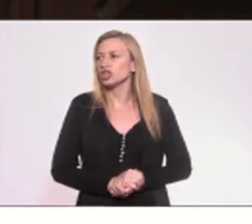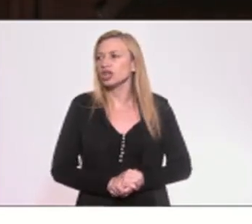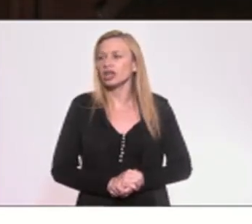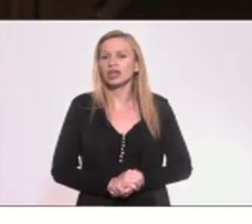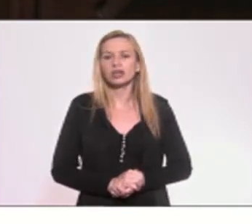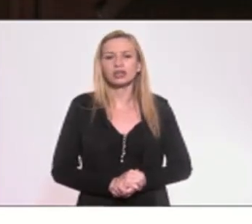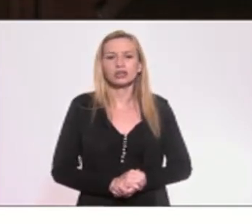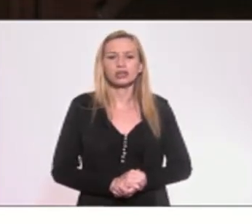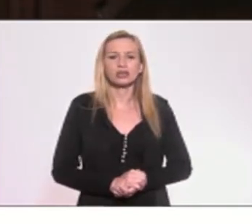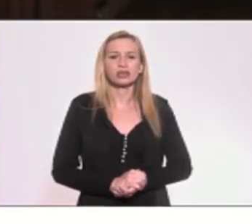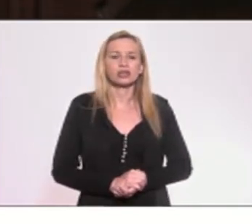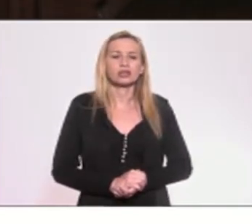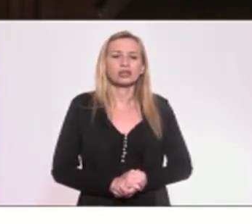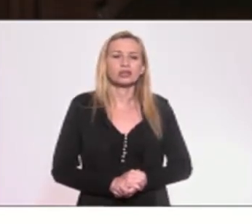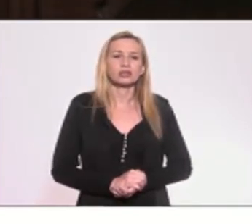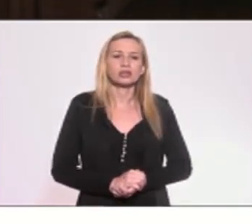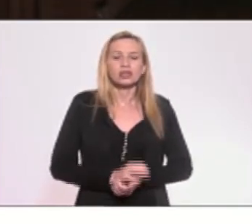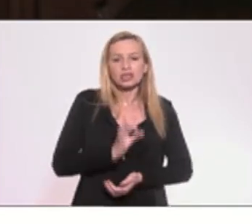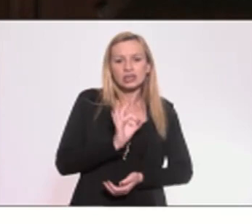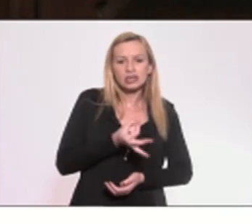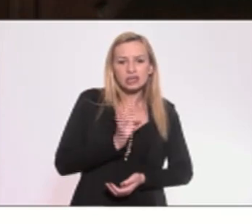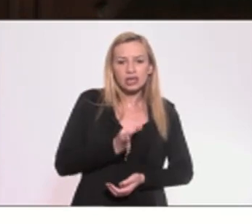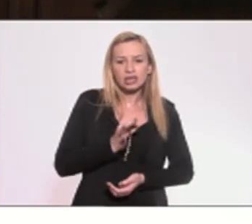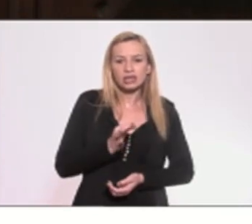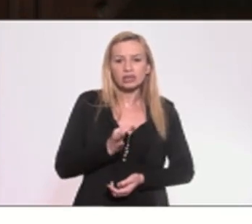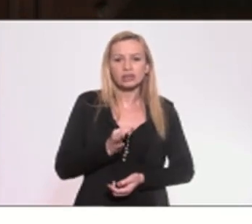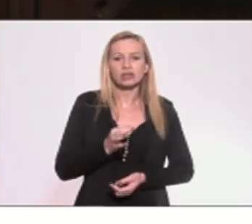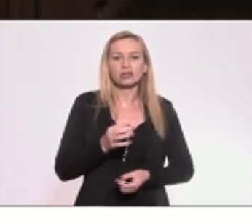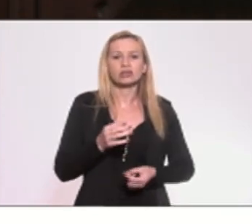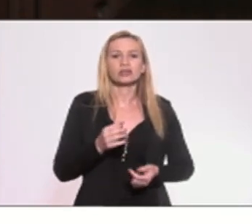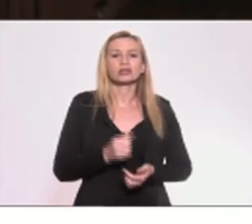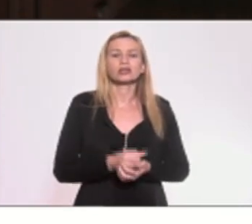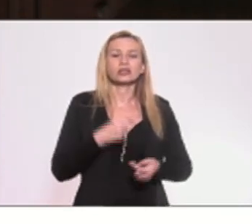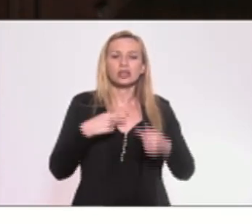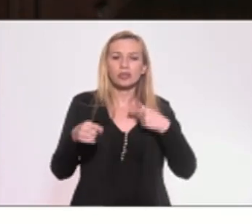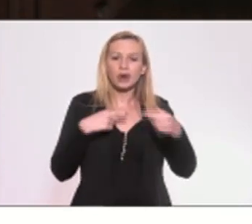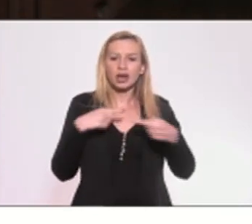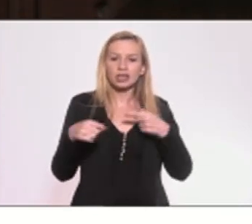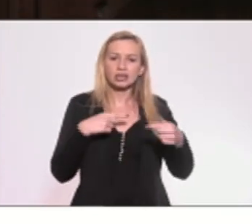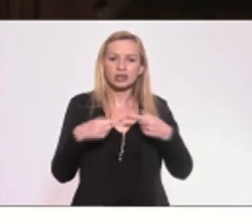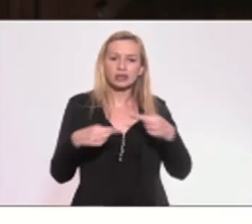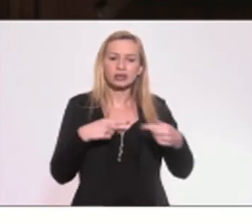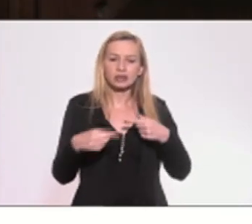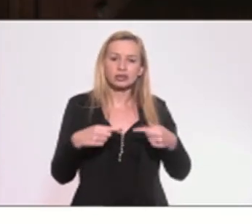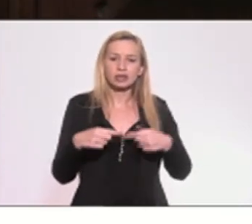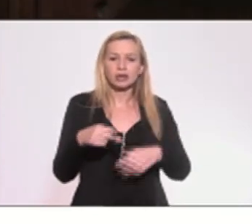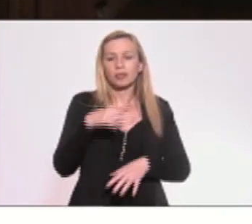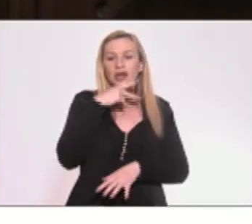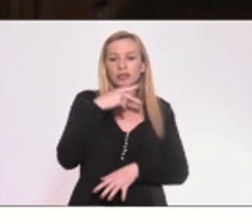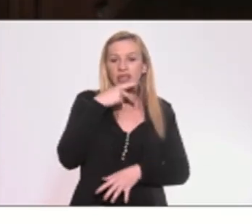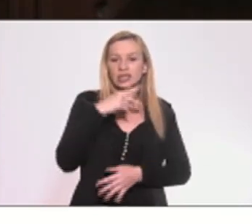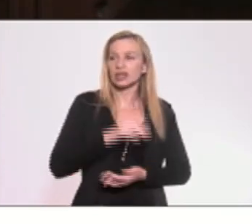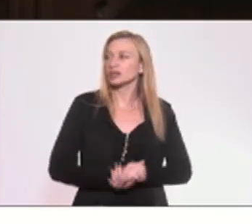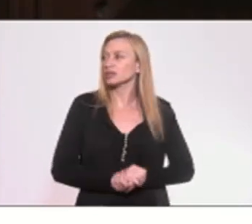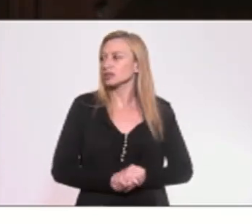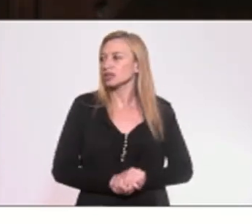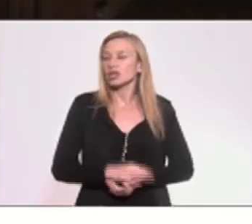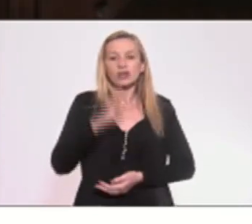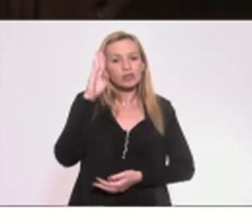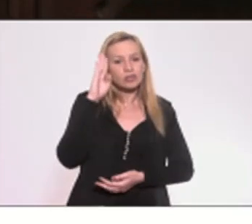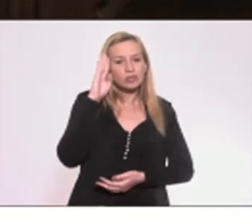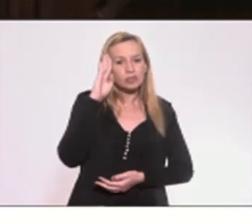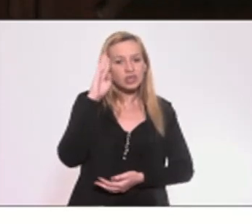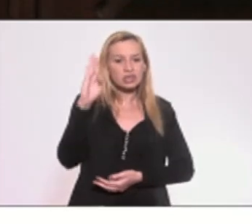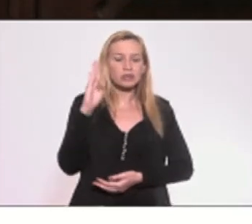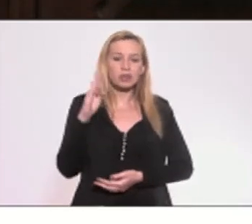presos que trazem, de fato, o debate sobre a imunidade parlamentar. E a imunidade parlamentar, ela é fundamental para